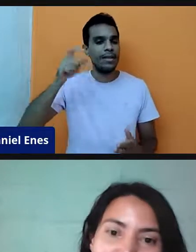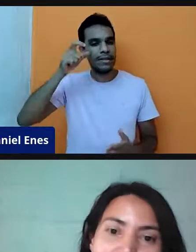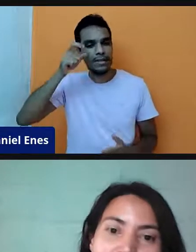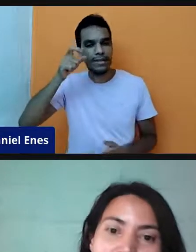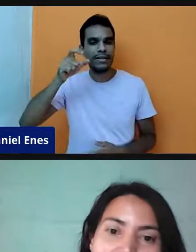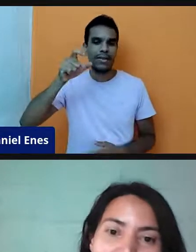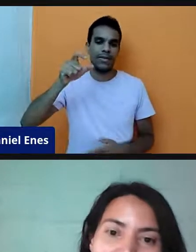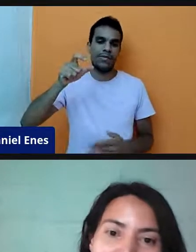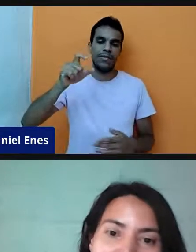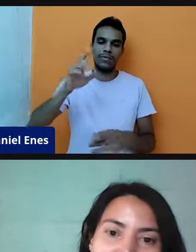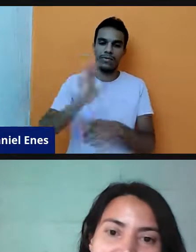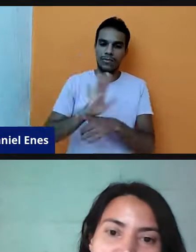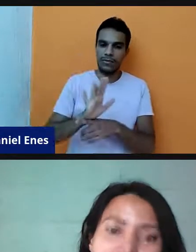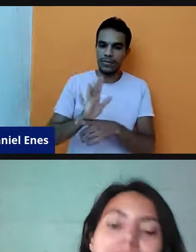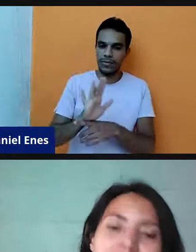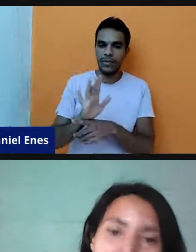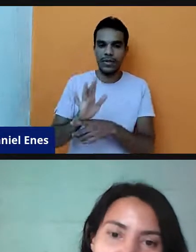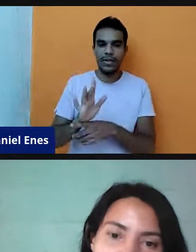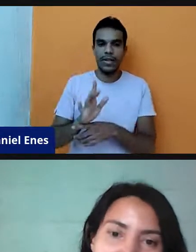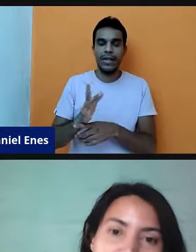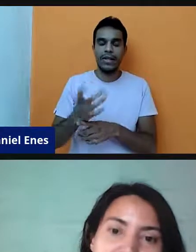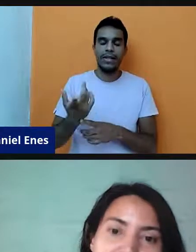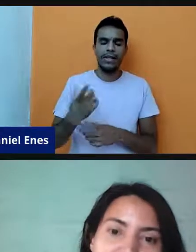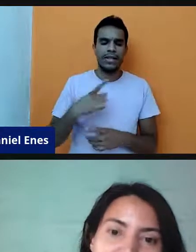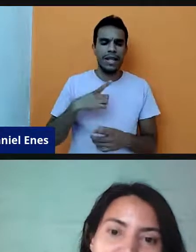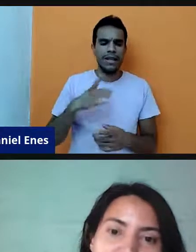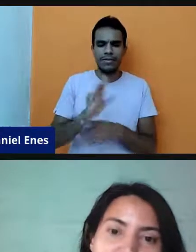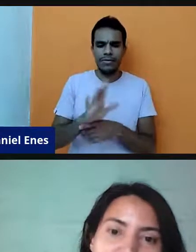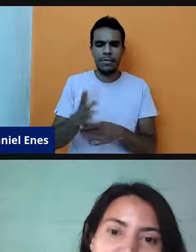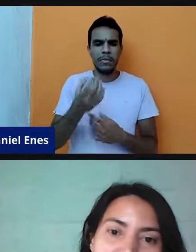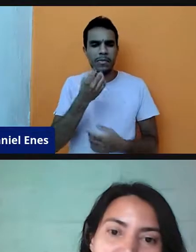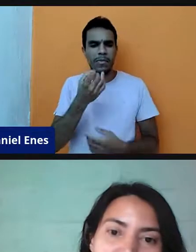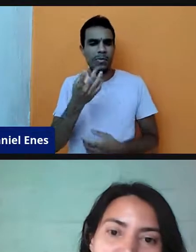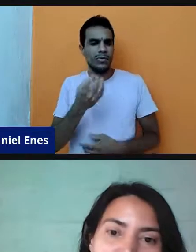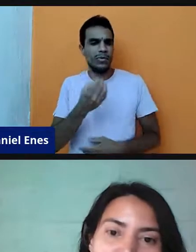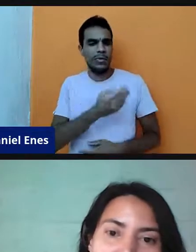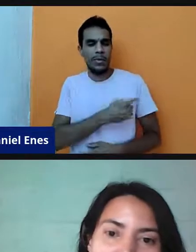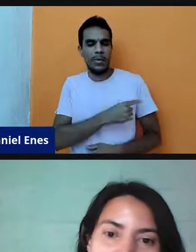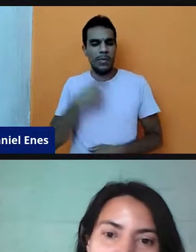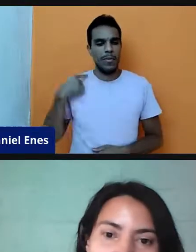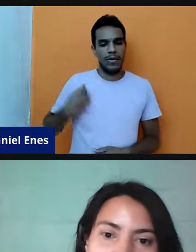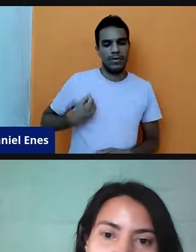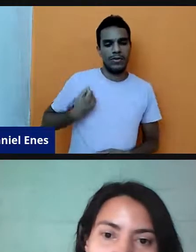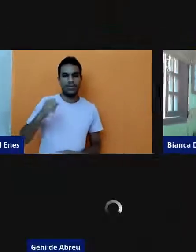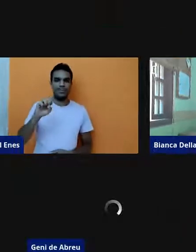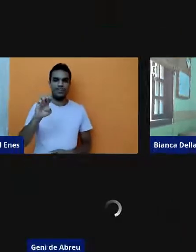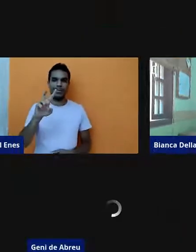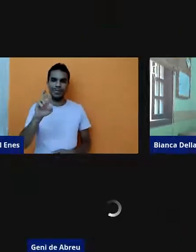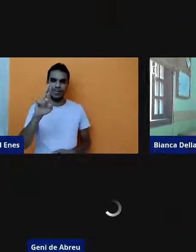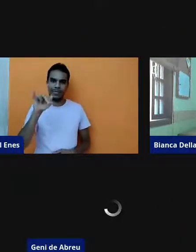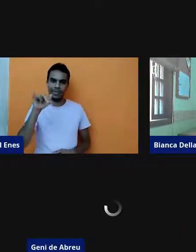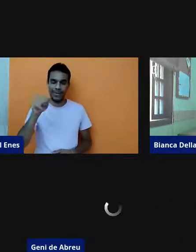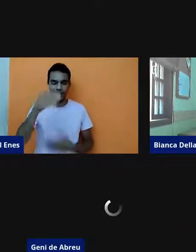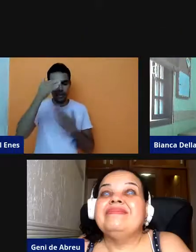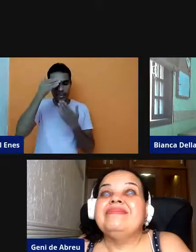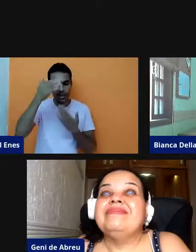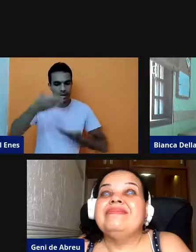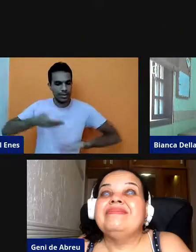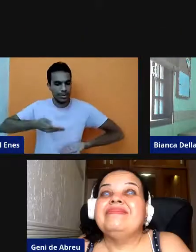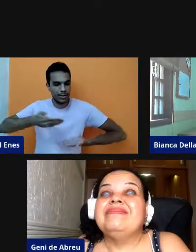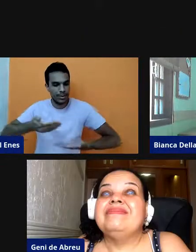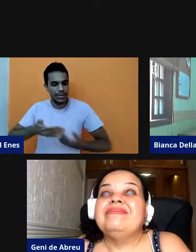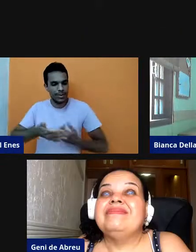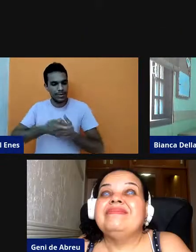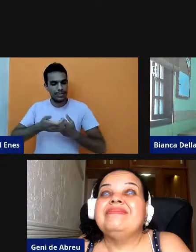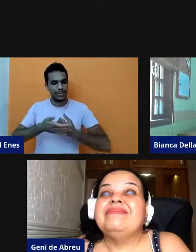sobre Morte e Vida Severina, e é isso, muito obrigada pelo carinho de vocês, pelo convite. Isso, pessoal, e